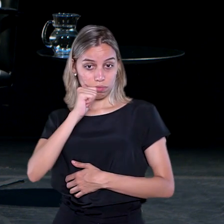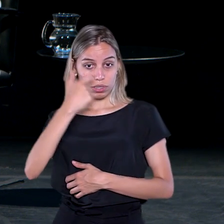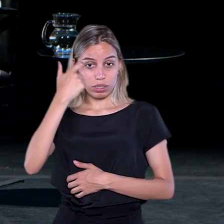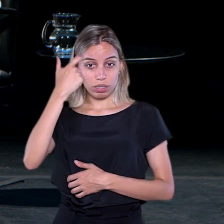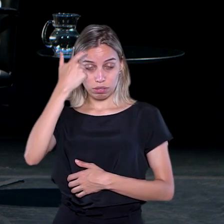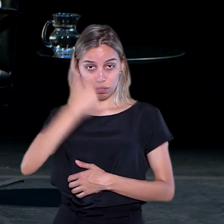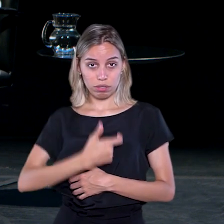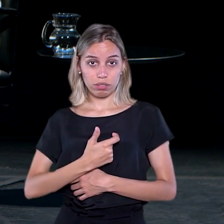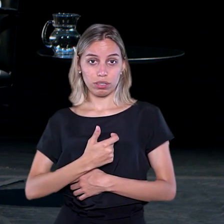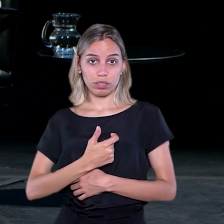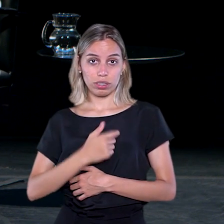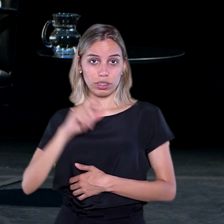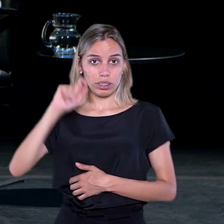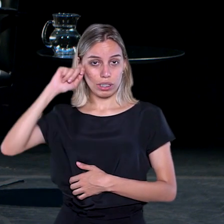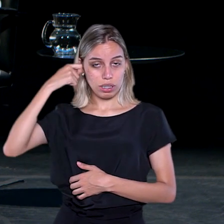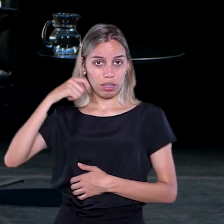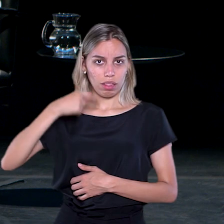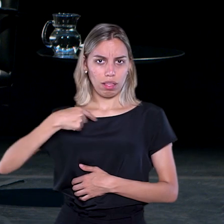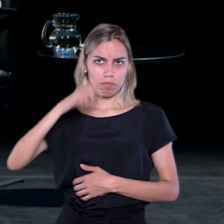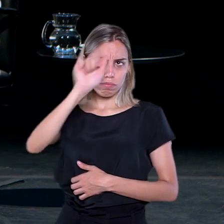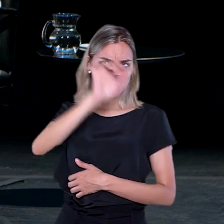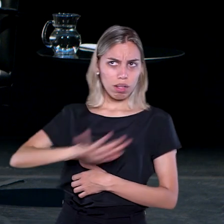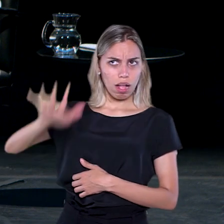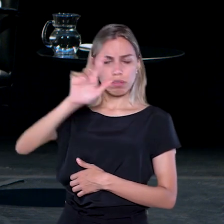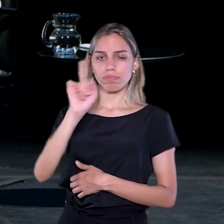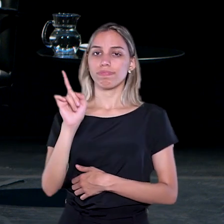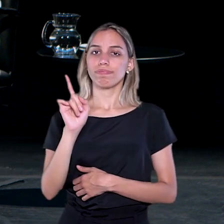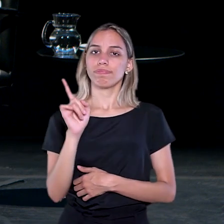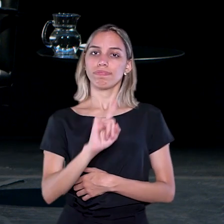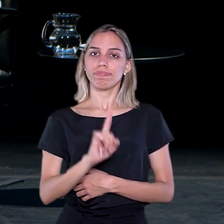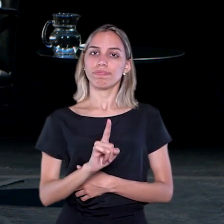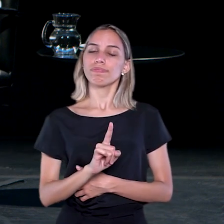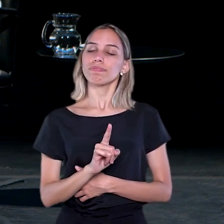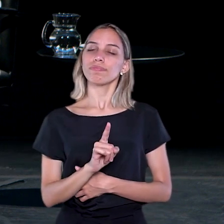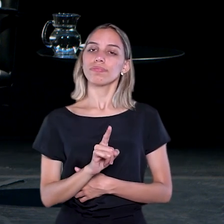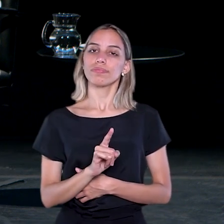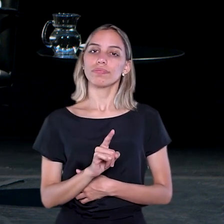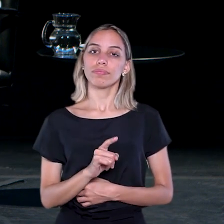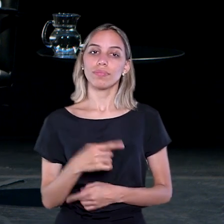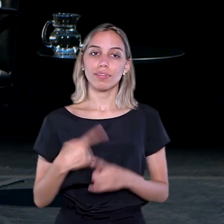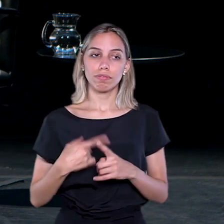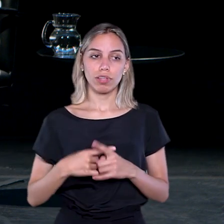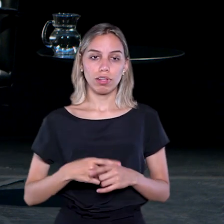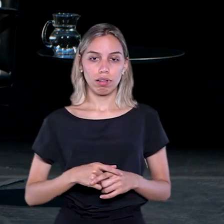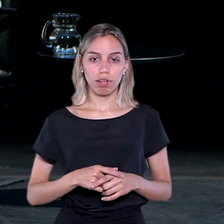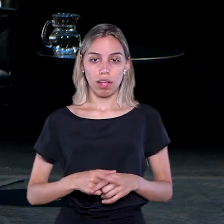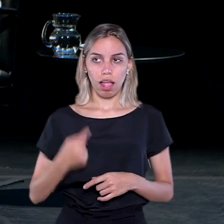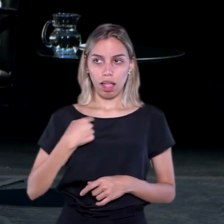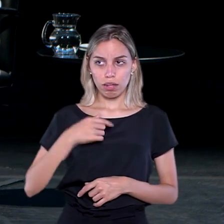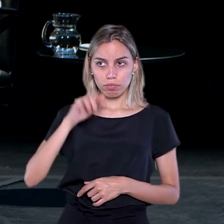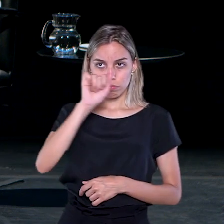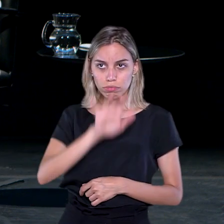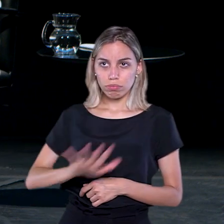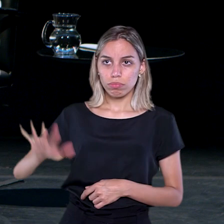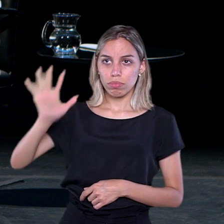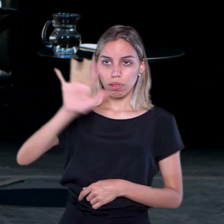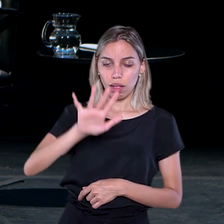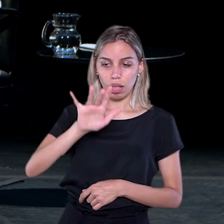essa alteração, né? Porque a quem interessa a nossa divisão. Então, é preciso que a gente esteja buscando a convergência dos